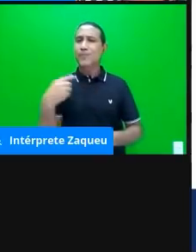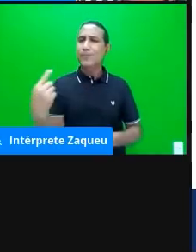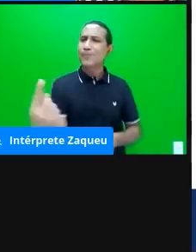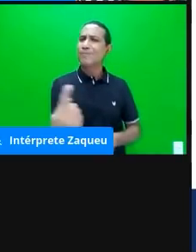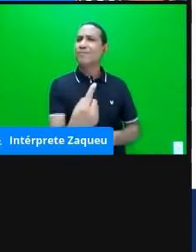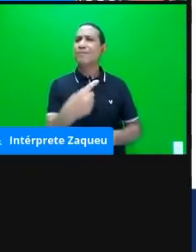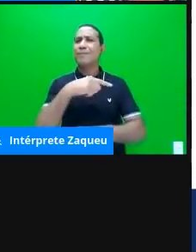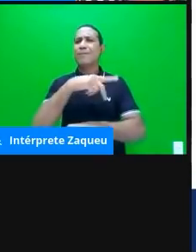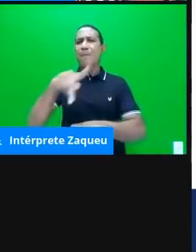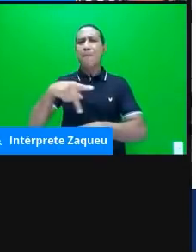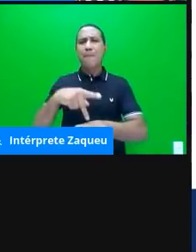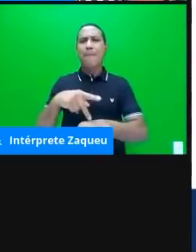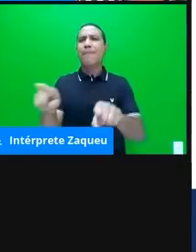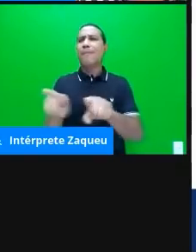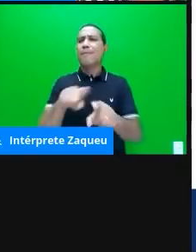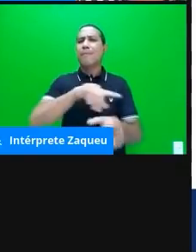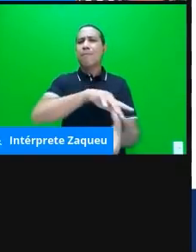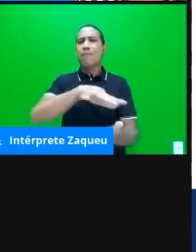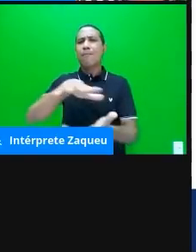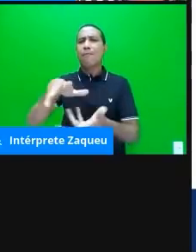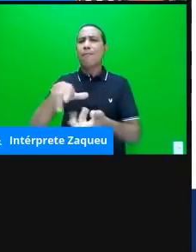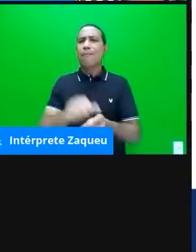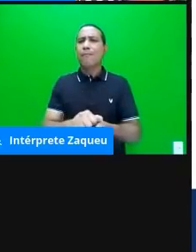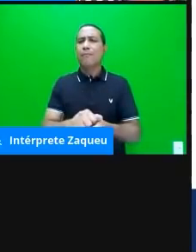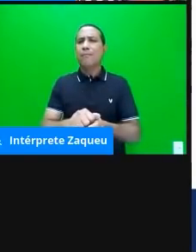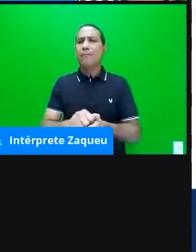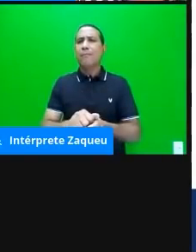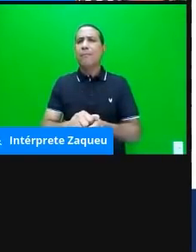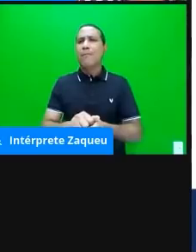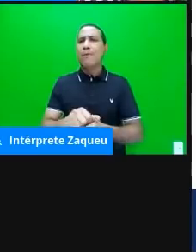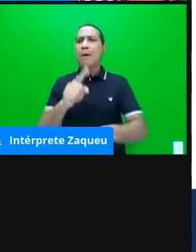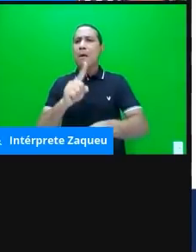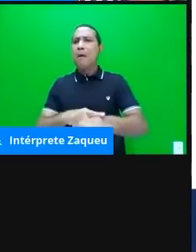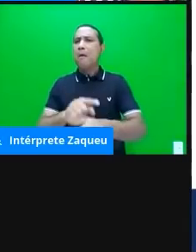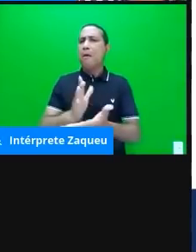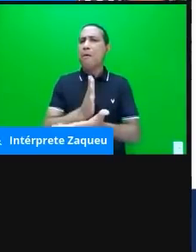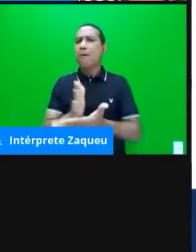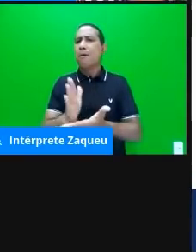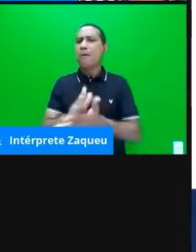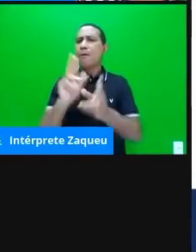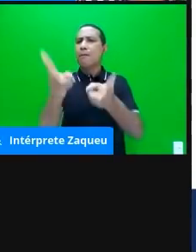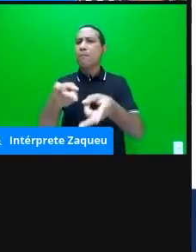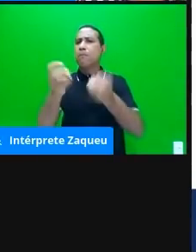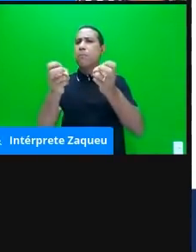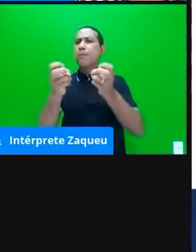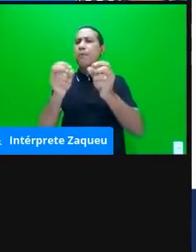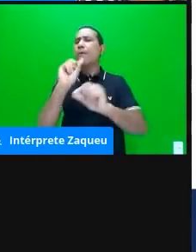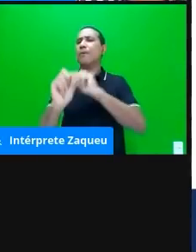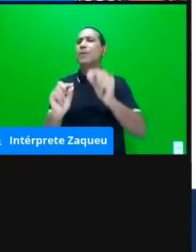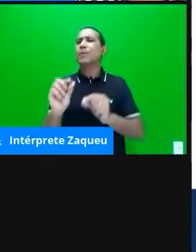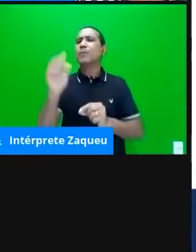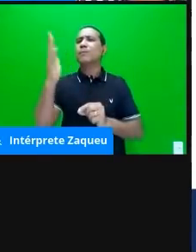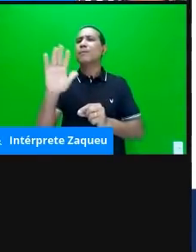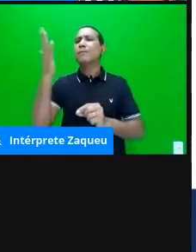mundo. Em nenhum momento percebemos que esse cenário poderia surgir